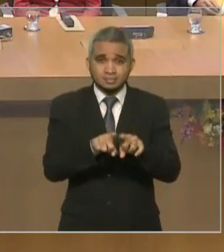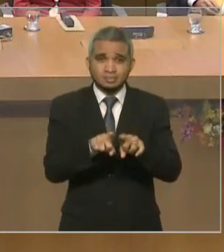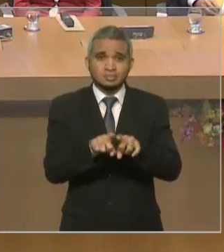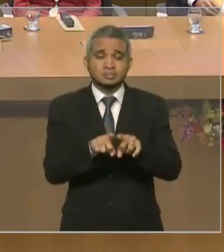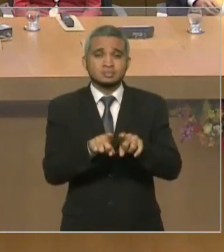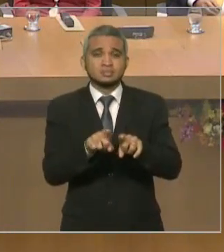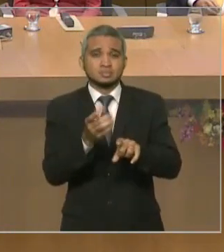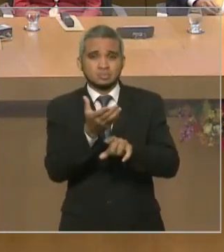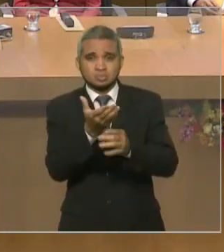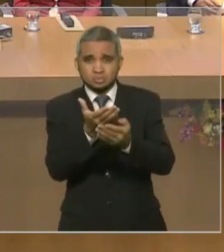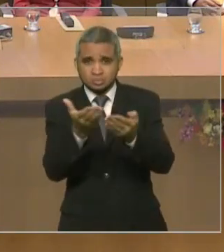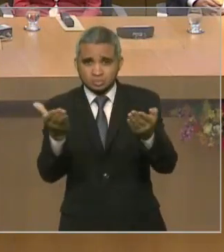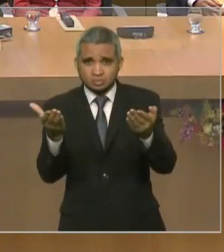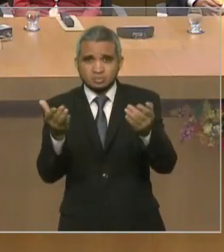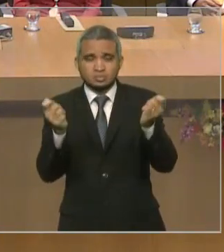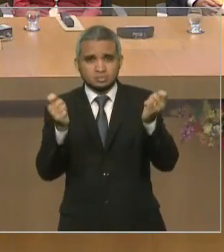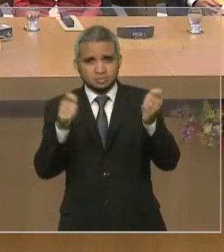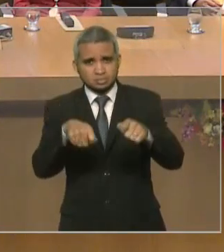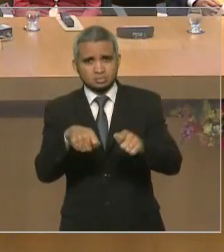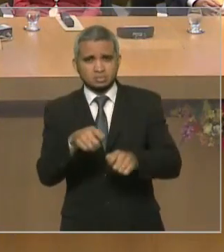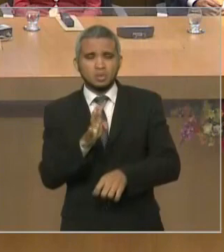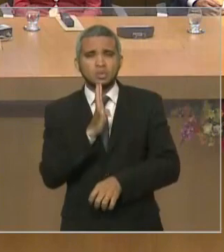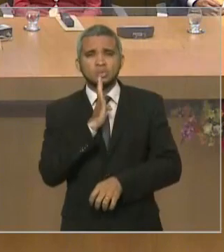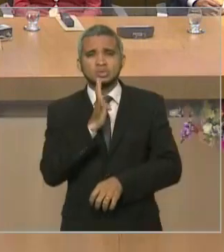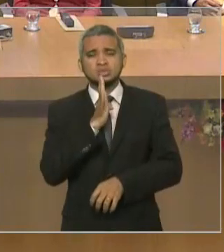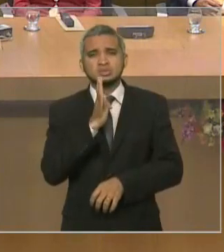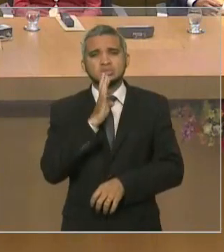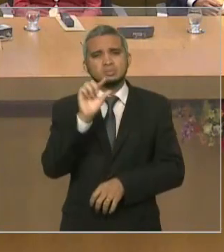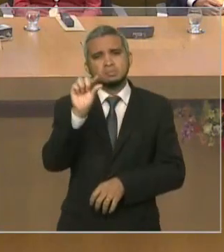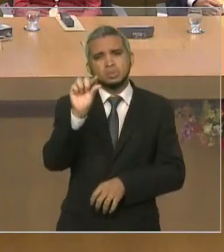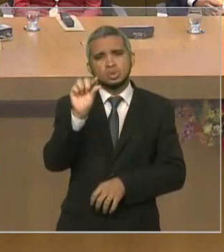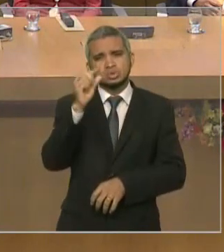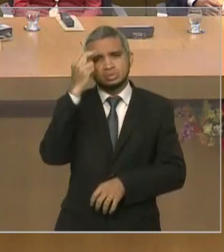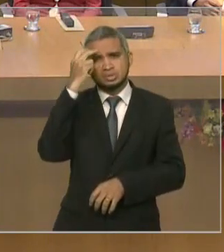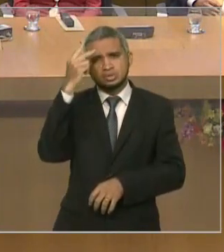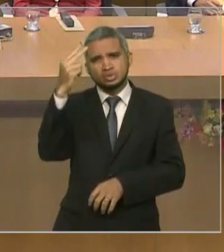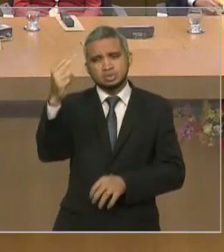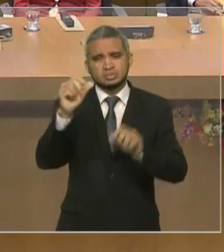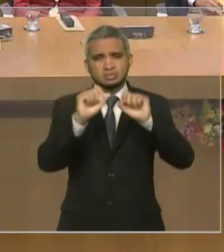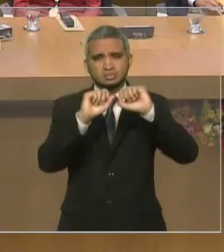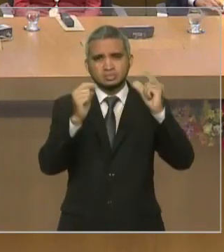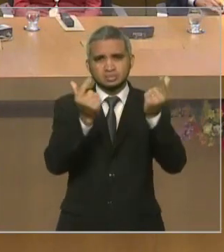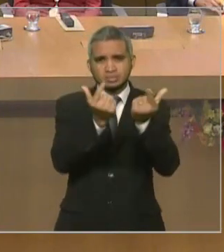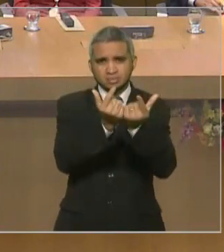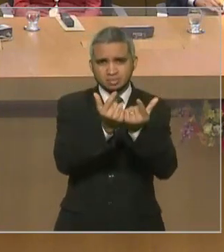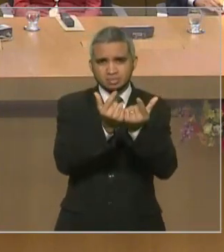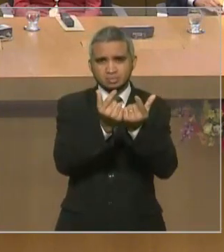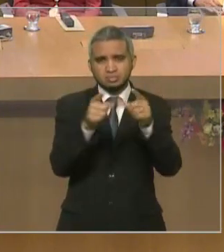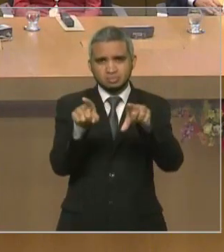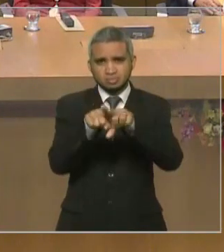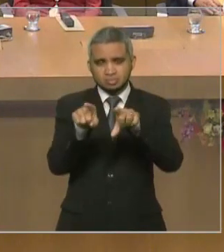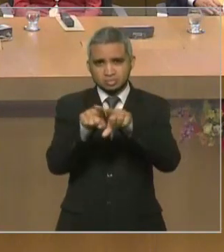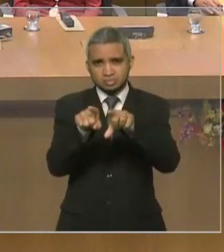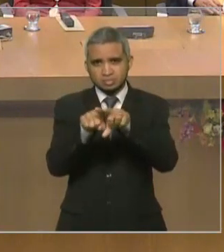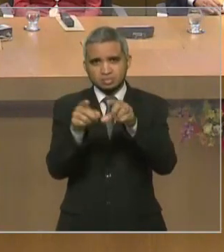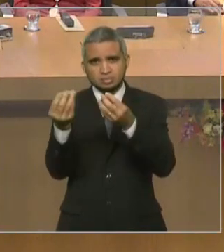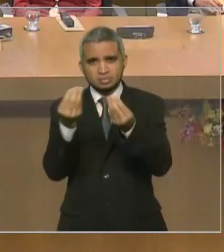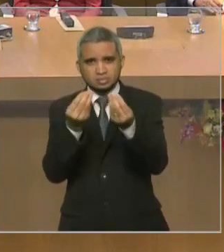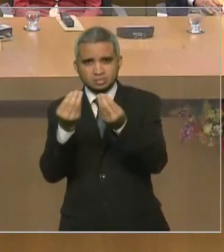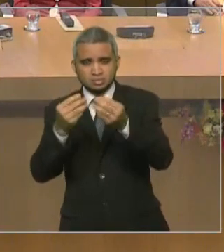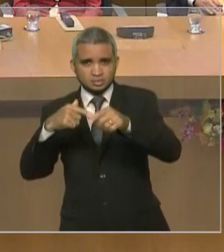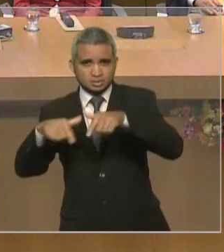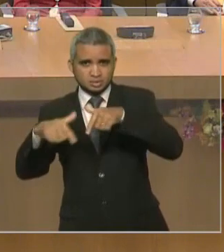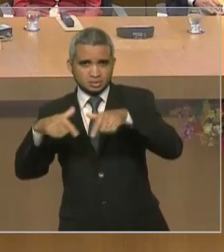os senhores e as senhoras puderam conhecer também um pouco mais da história do Legislativo, assim como deste trabalho que está